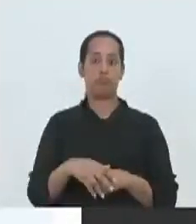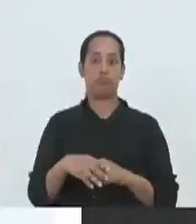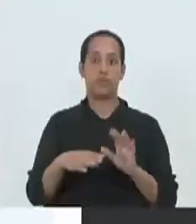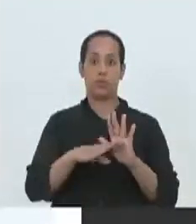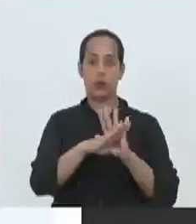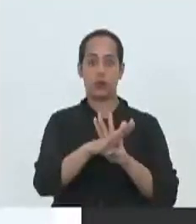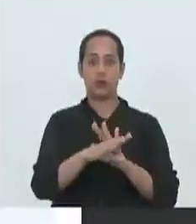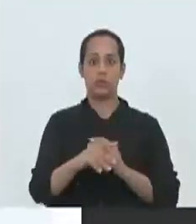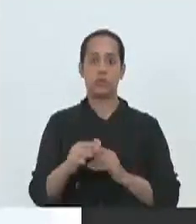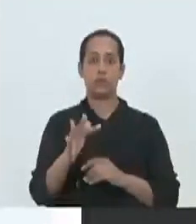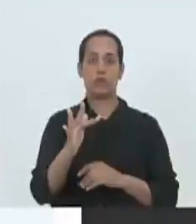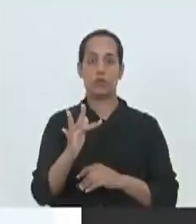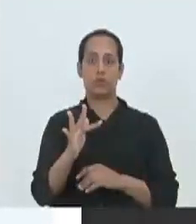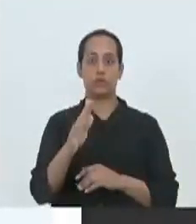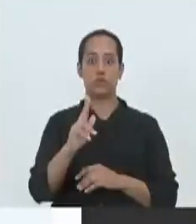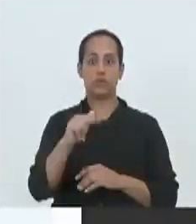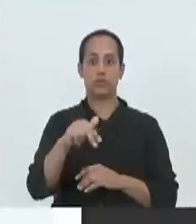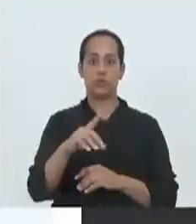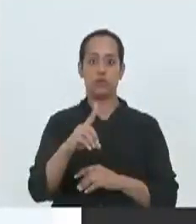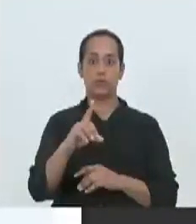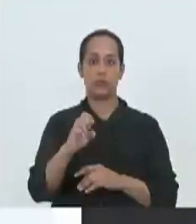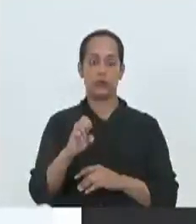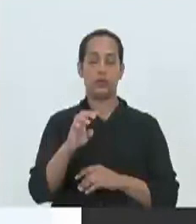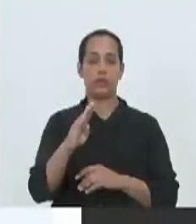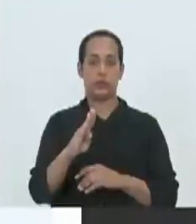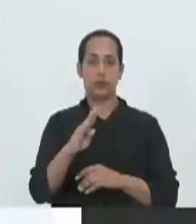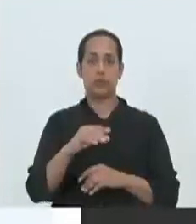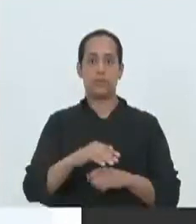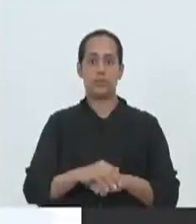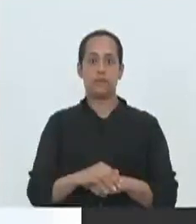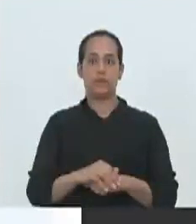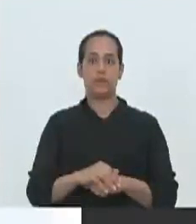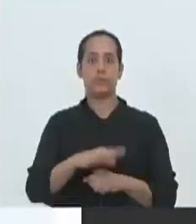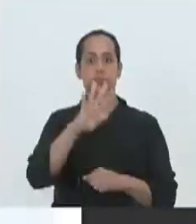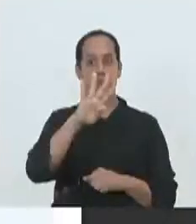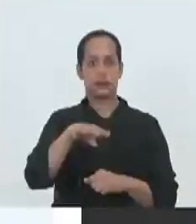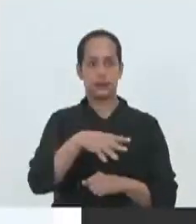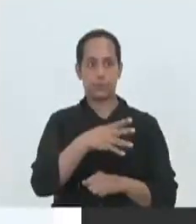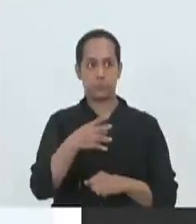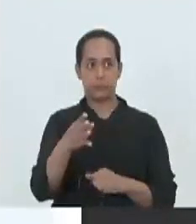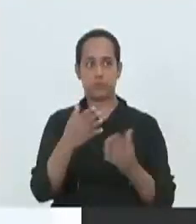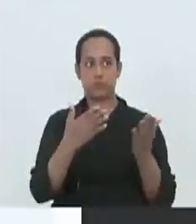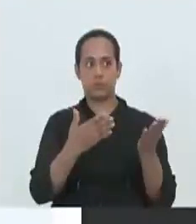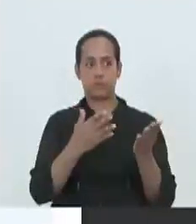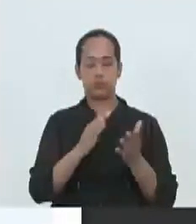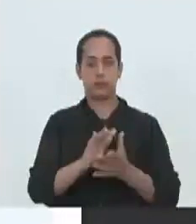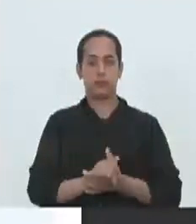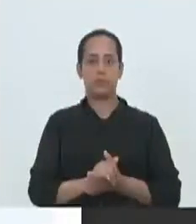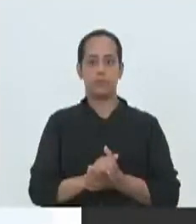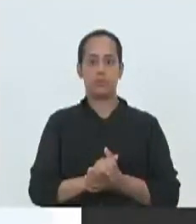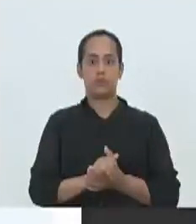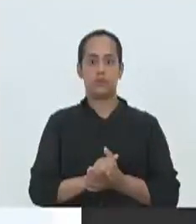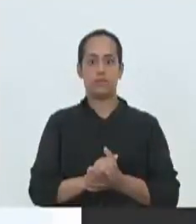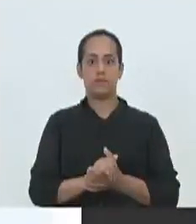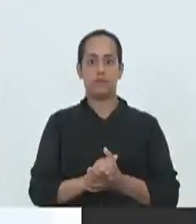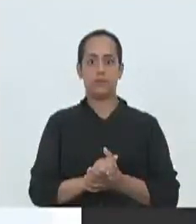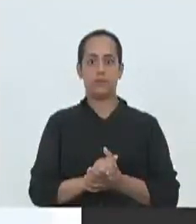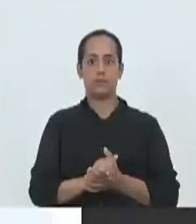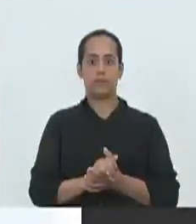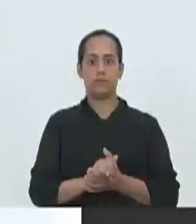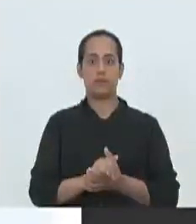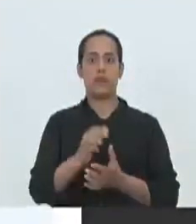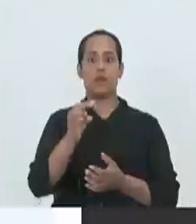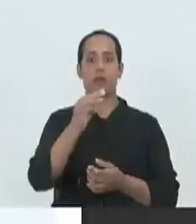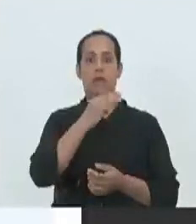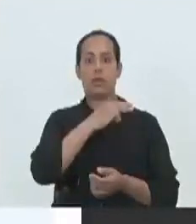pela parcela do ICMS ICMS negativo a parcela do fundeb acompanha a mesma tendência a transferência do Ministério da Saúde pros